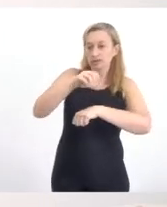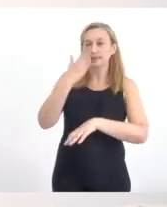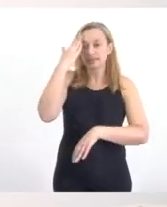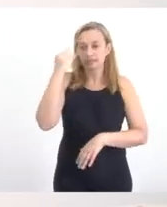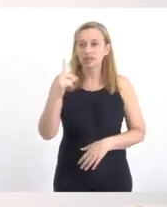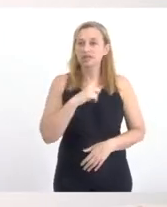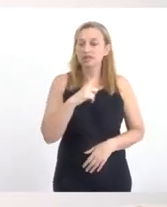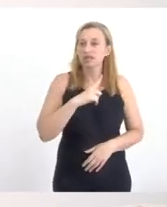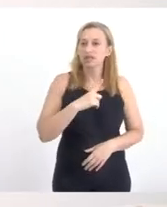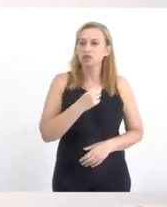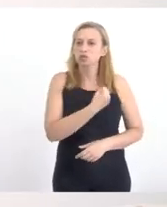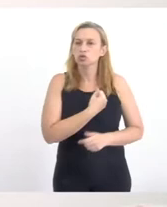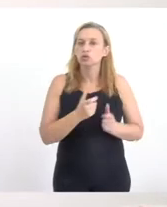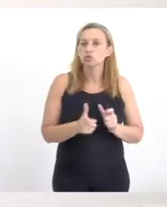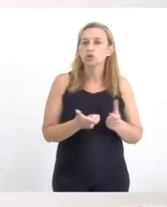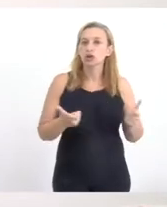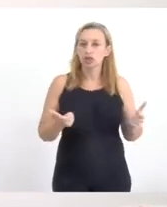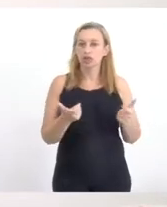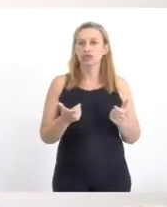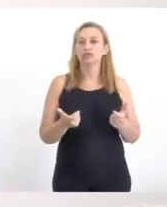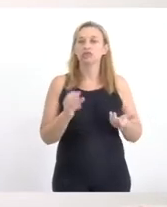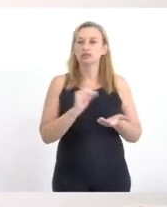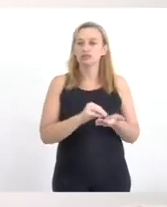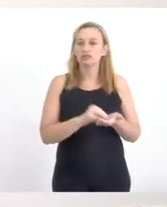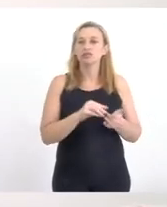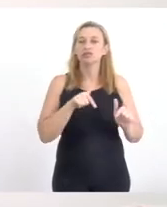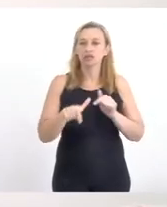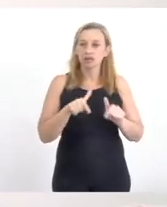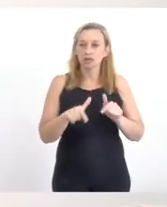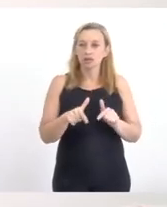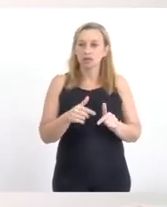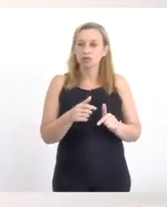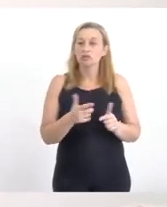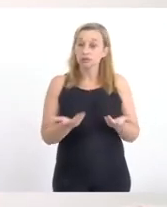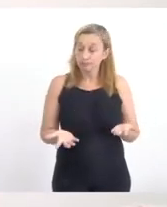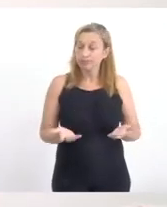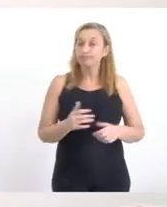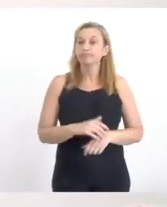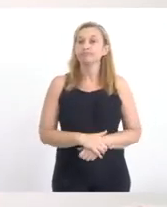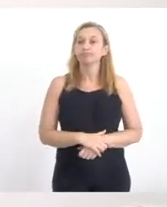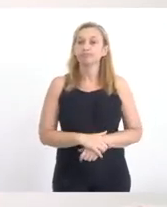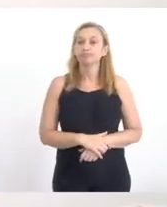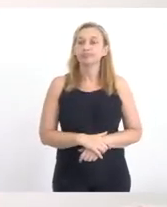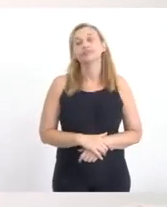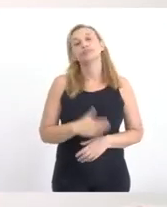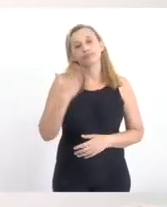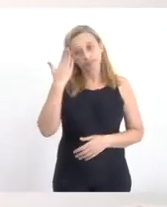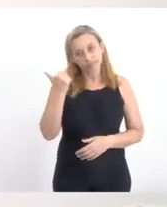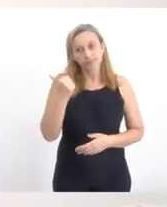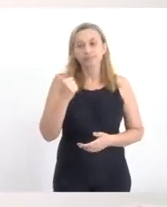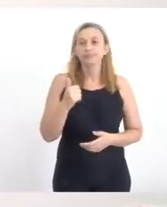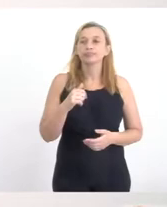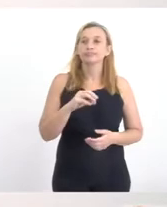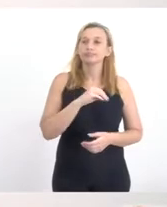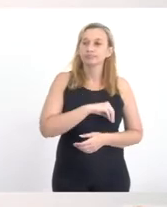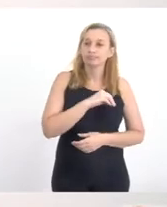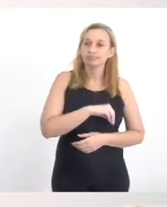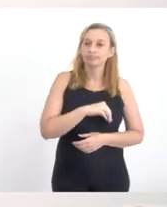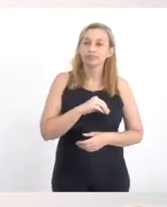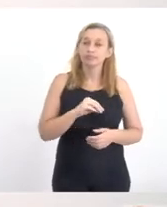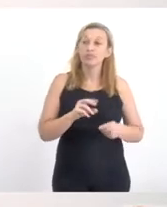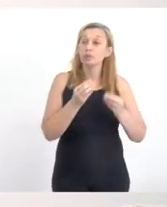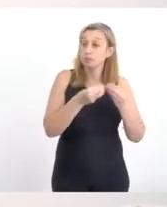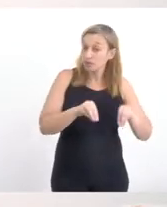sabíamos que teriam um alto aumento de teriam alto desemprego e exterior crescimento número desemprego nós já sabemos que a renda estaria totalmente